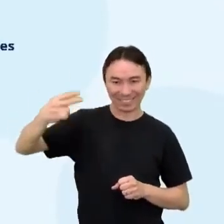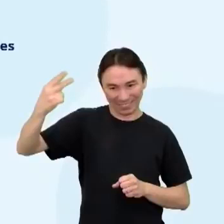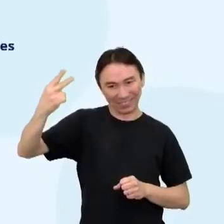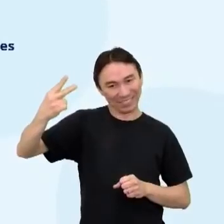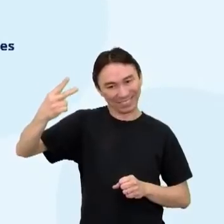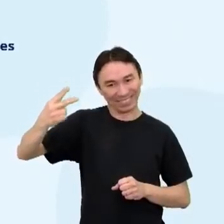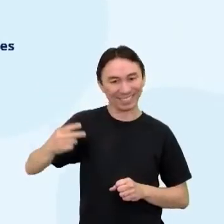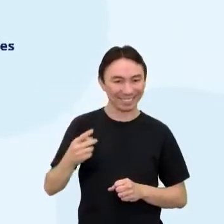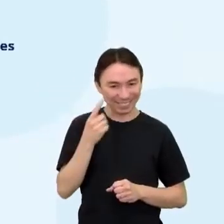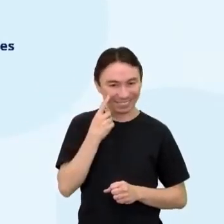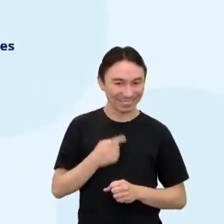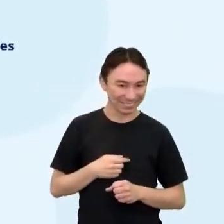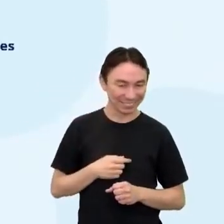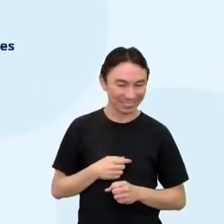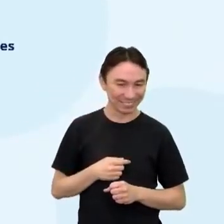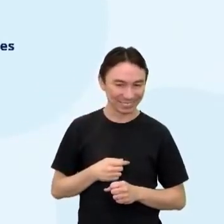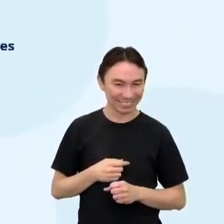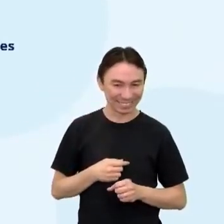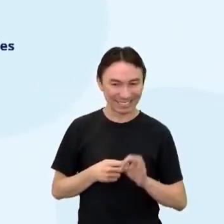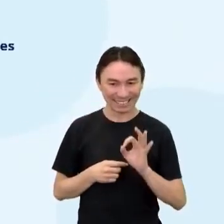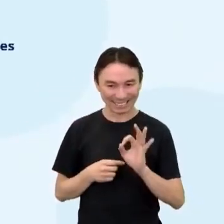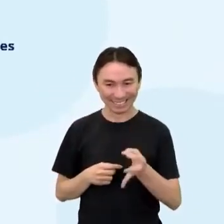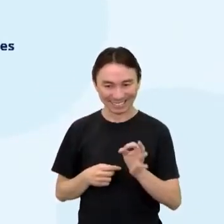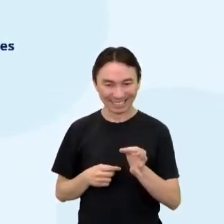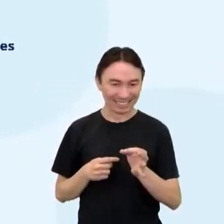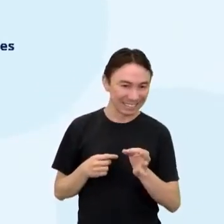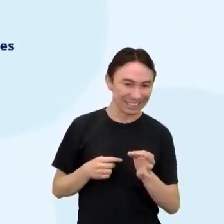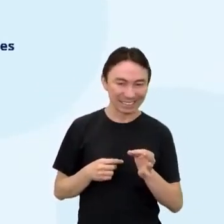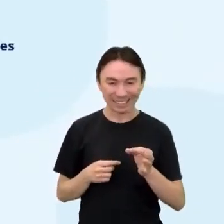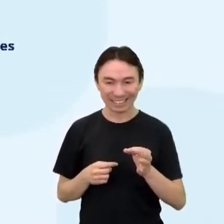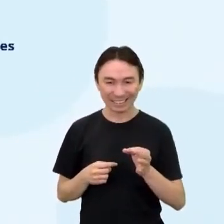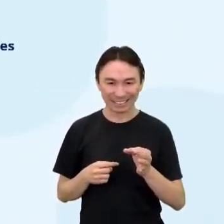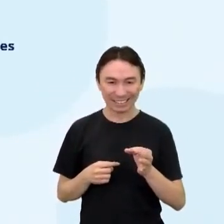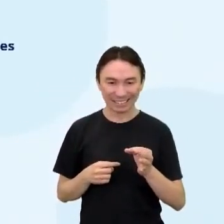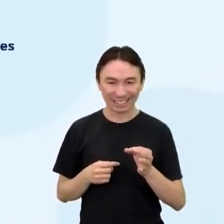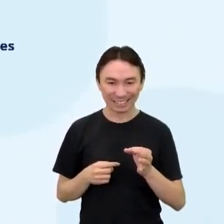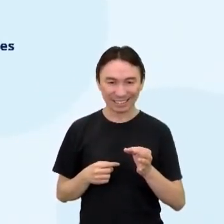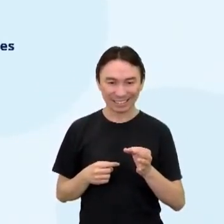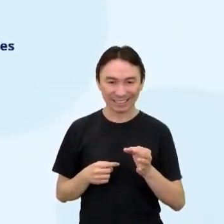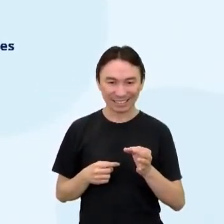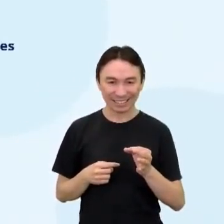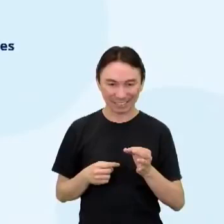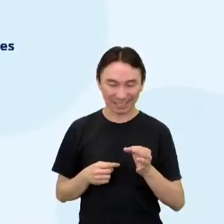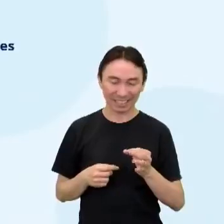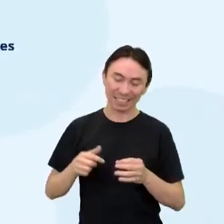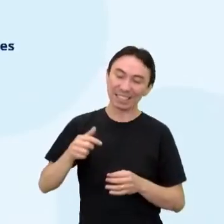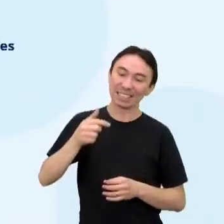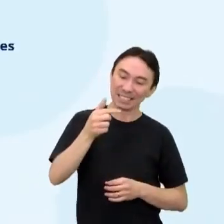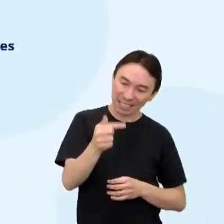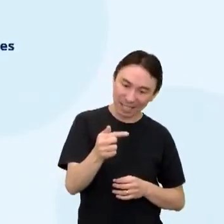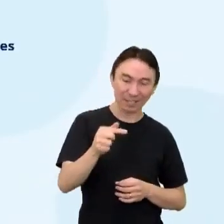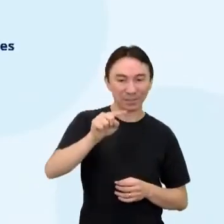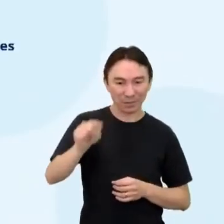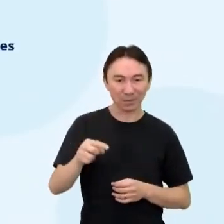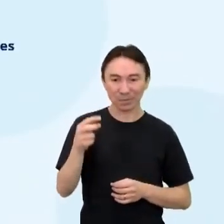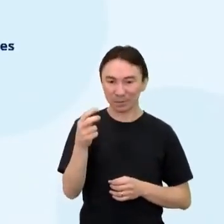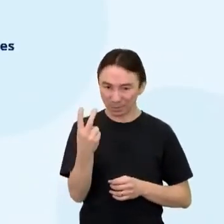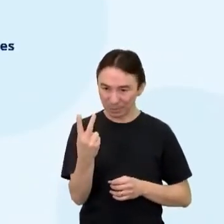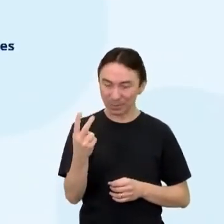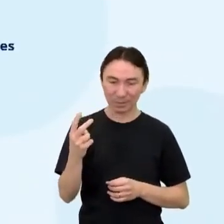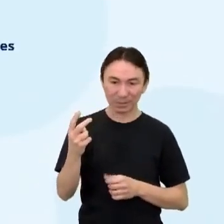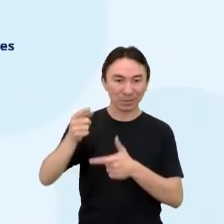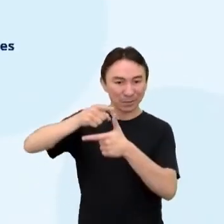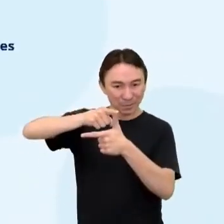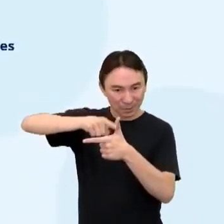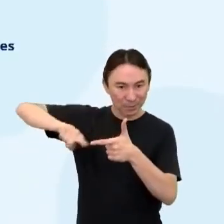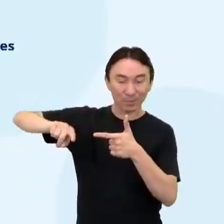essa, com ela, tudo bem? Mas a gente, ó, então temos aí 7,2, dividiu 7,2. Por que tô dividindo por 2,